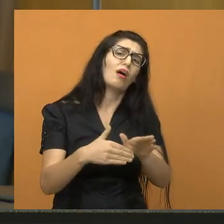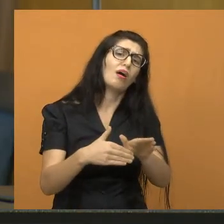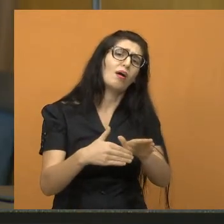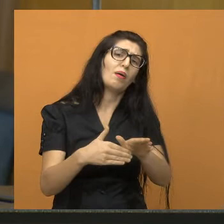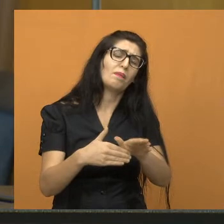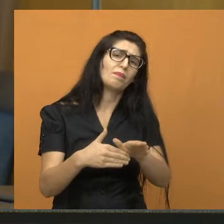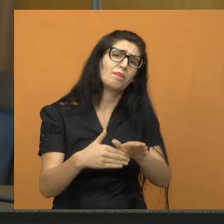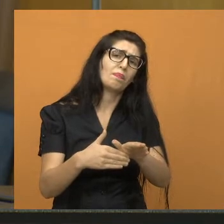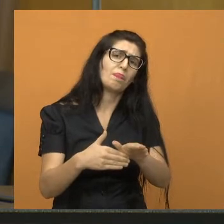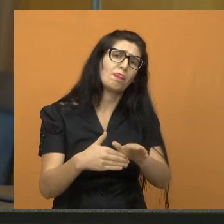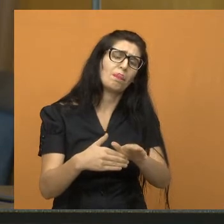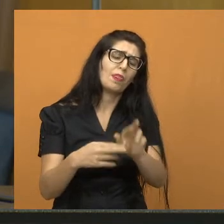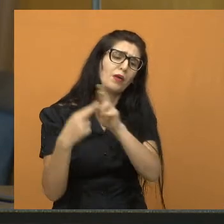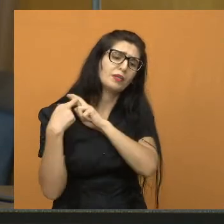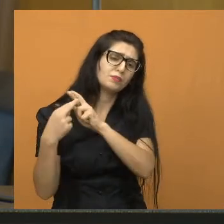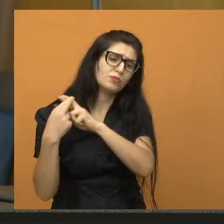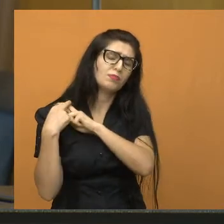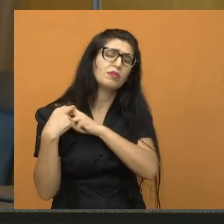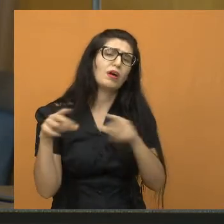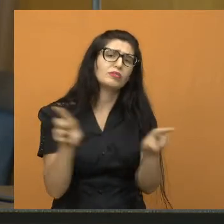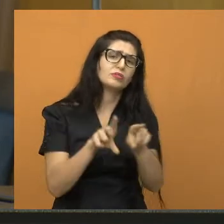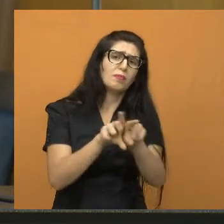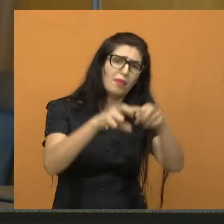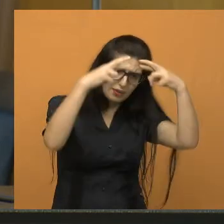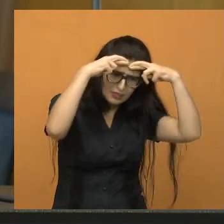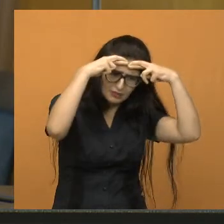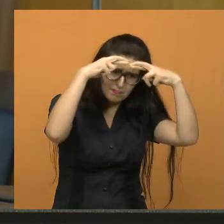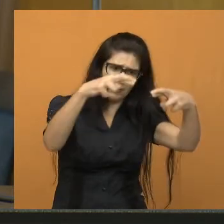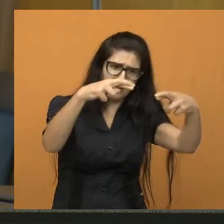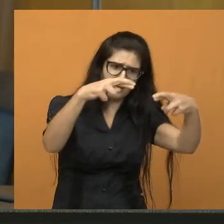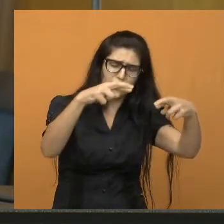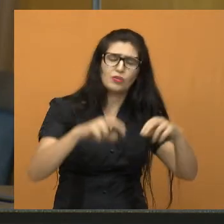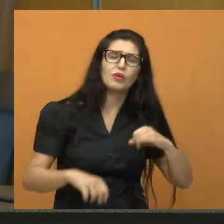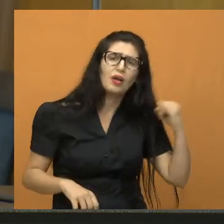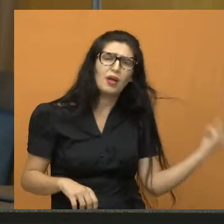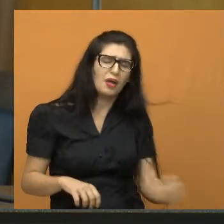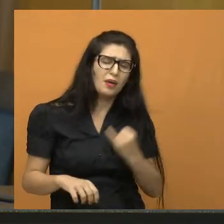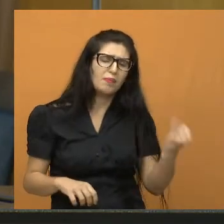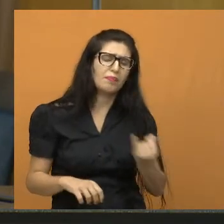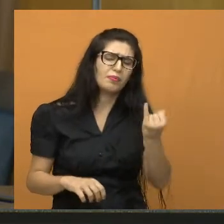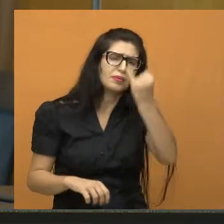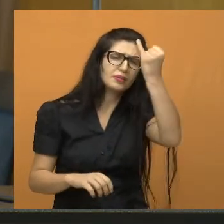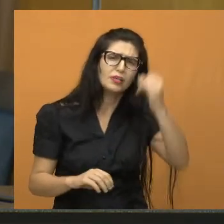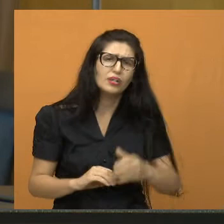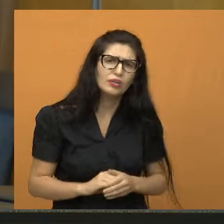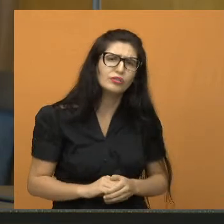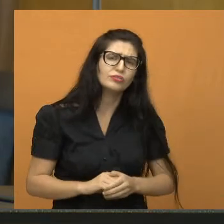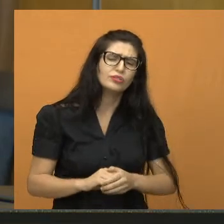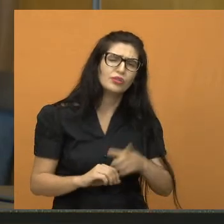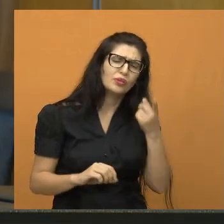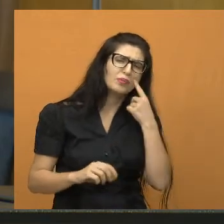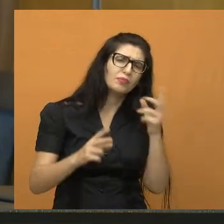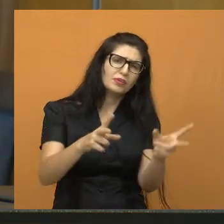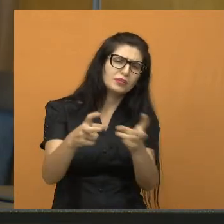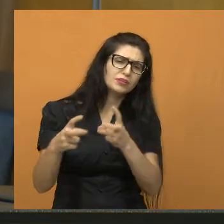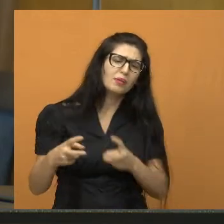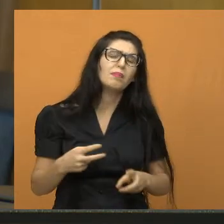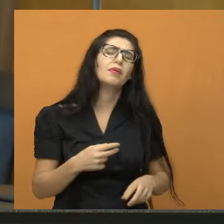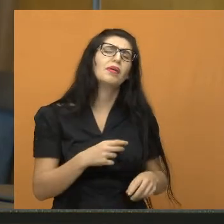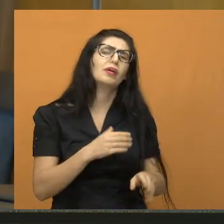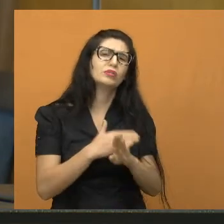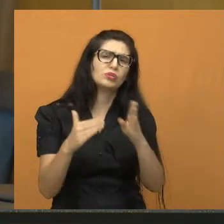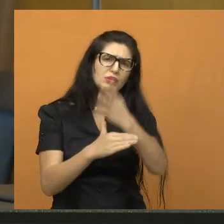mais próximo com respeito, né? Então, é muito importante a gente ver todos nós, nesse momento, desde a